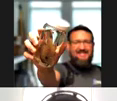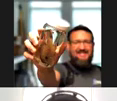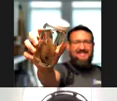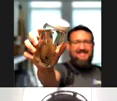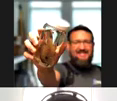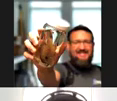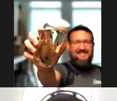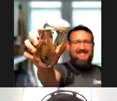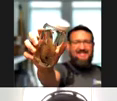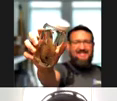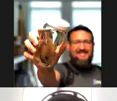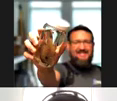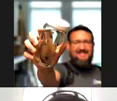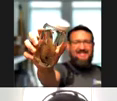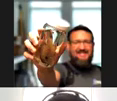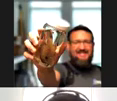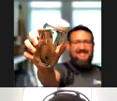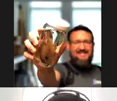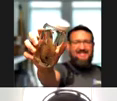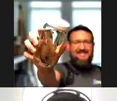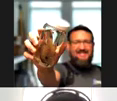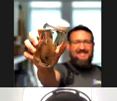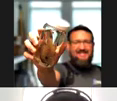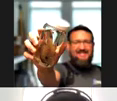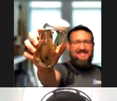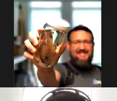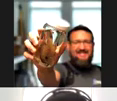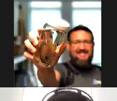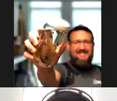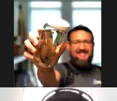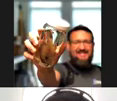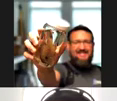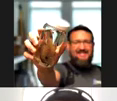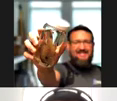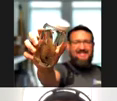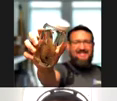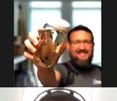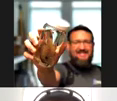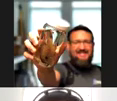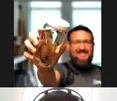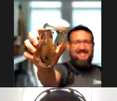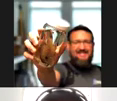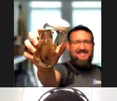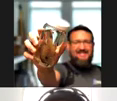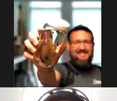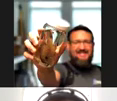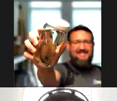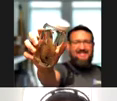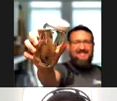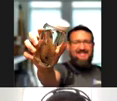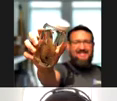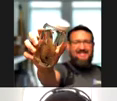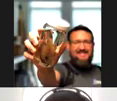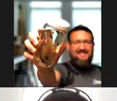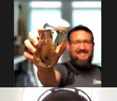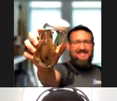da grande área vão ser divididos entre as diversas espécies. Então, não vai ser uma espécie, não vão ser poucas espécies, vão ser várias espécies. Vão ser todas as espécies de planta da Europa, vão ser